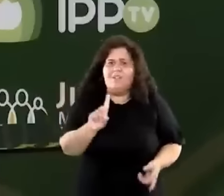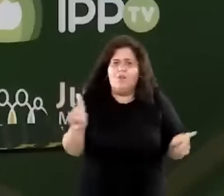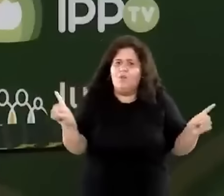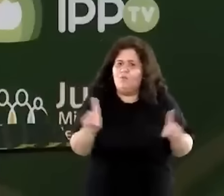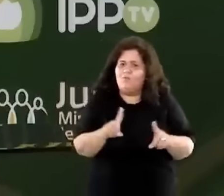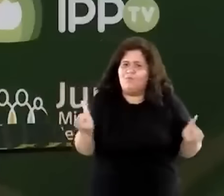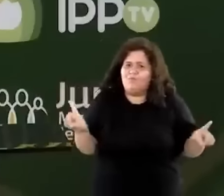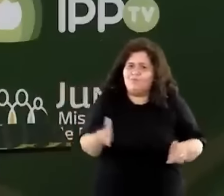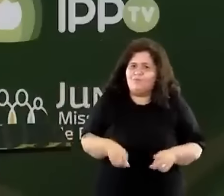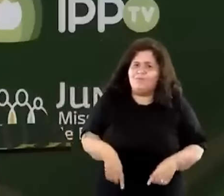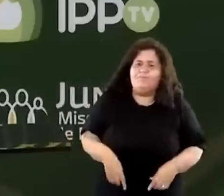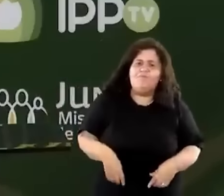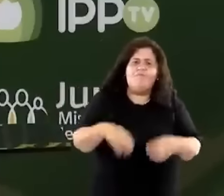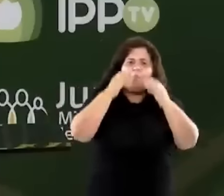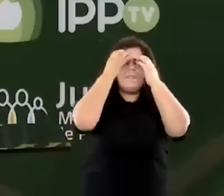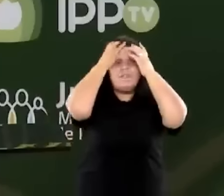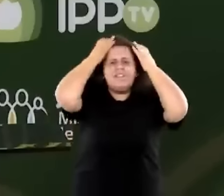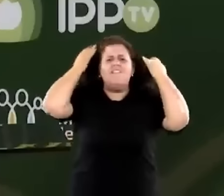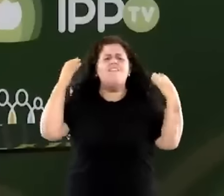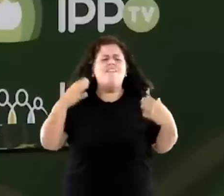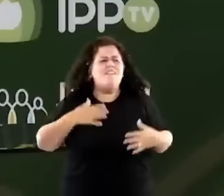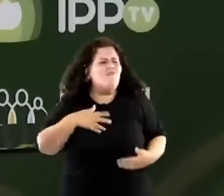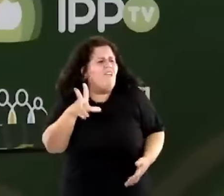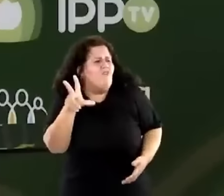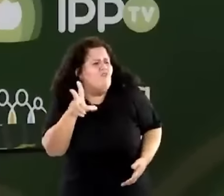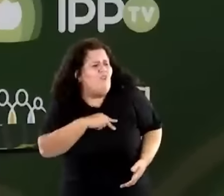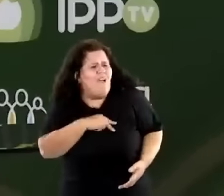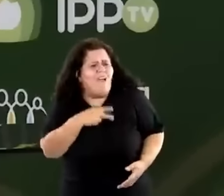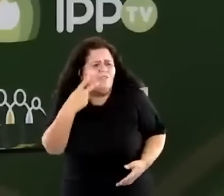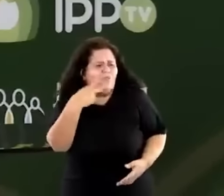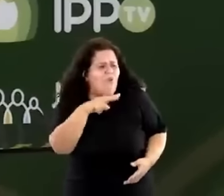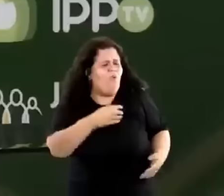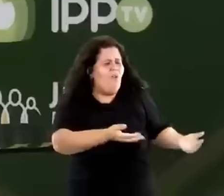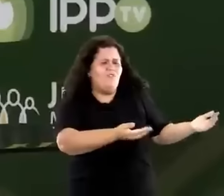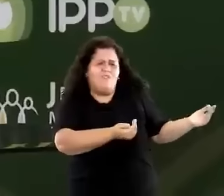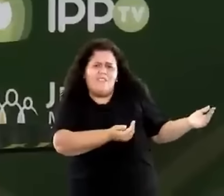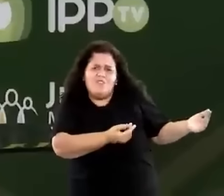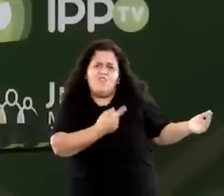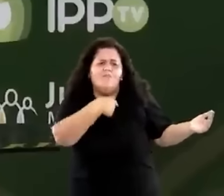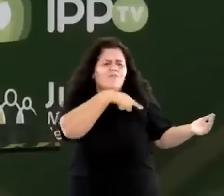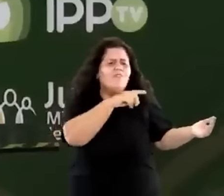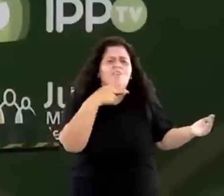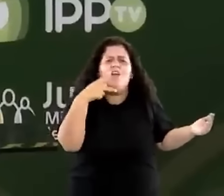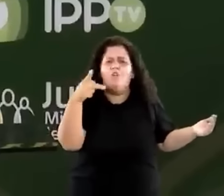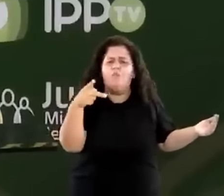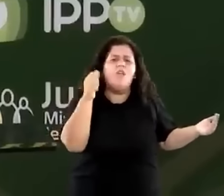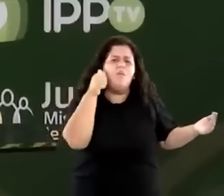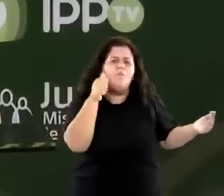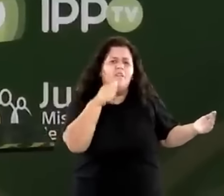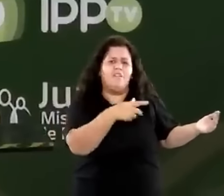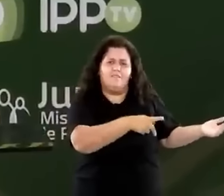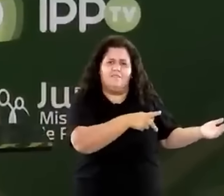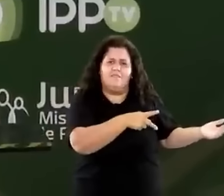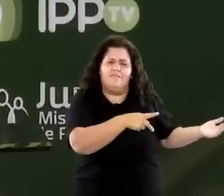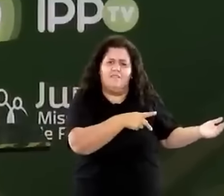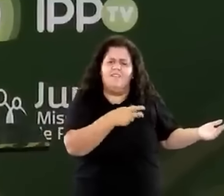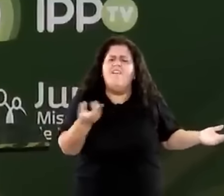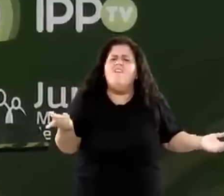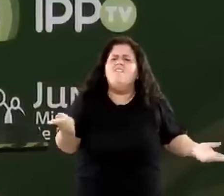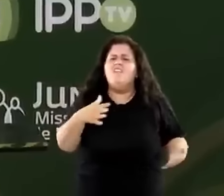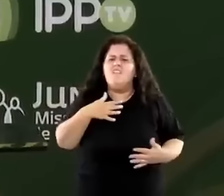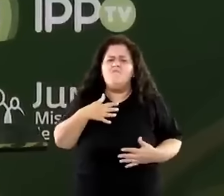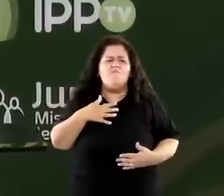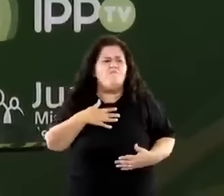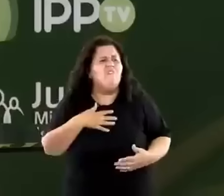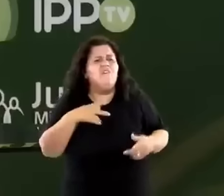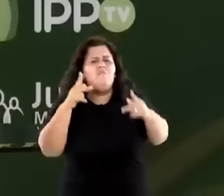uma moça me procurou um adolescente eu fiquei chocadíssima com o que ela me disse ela me disse assim pastor eu não quero ir pro céu eu